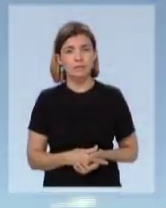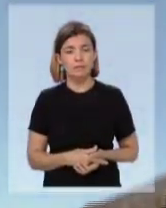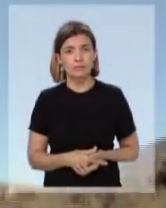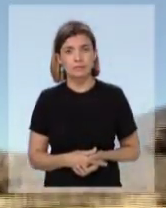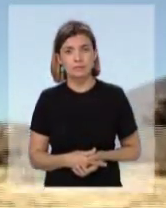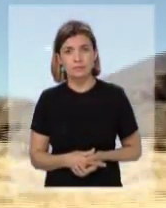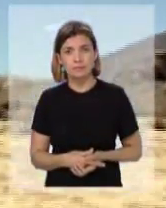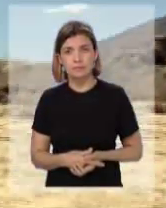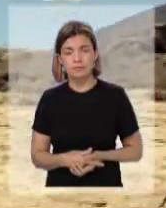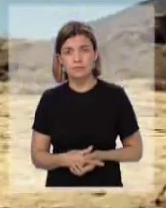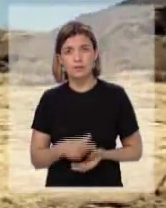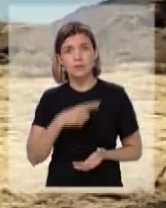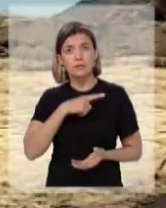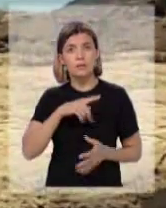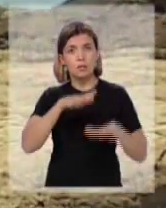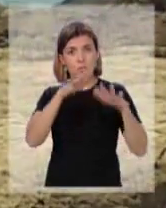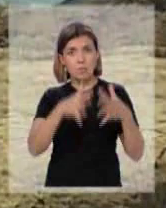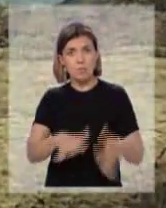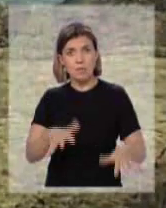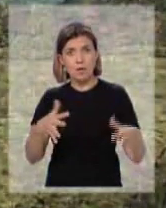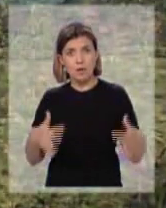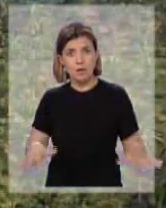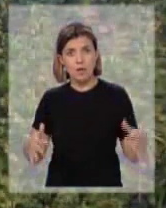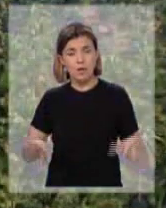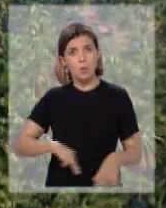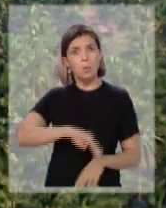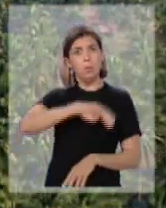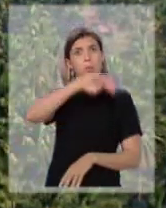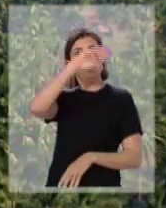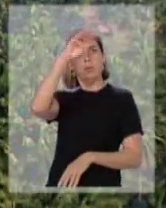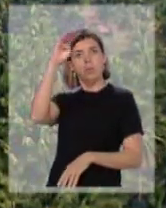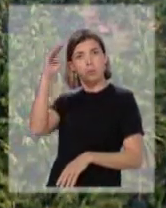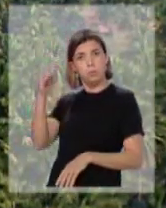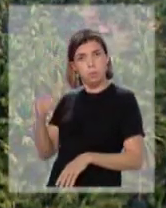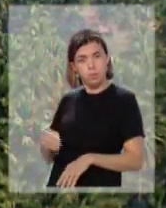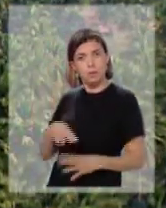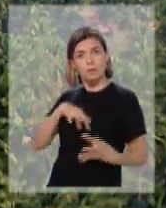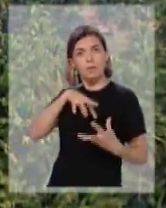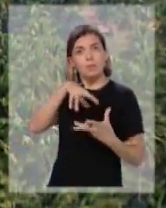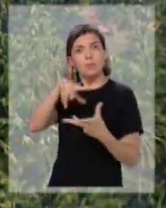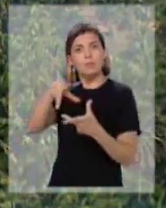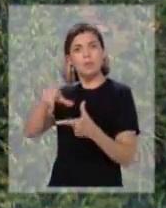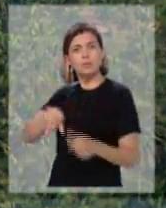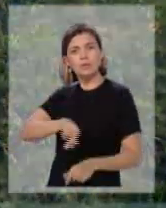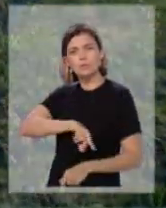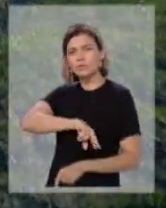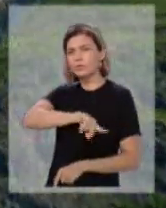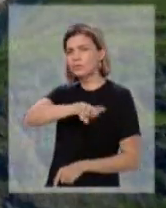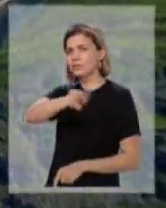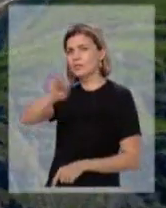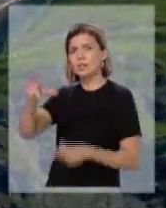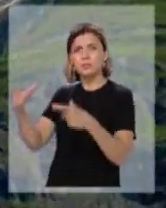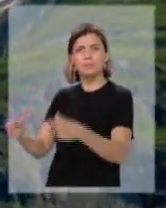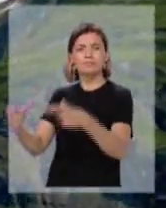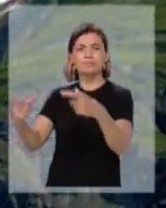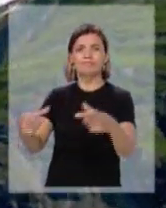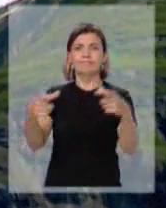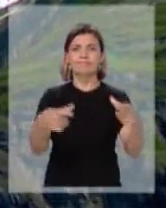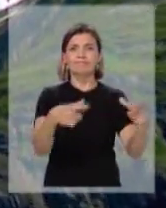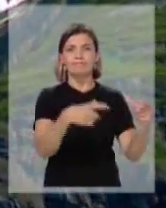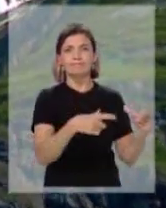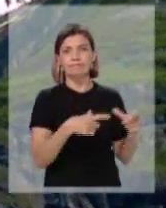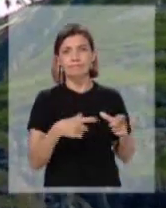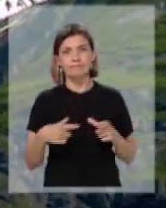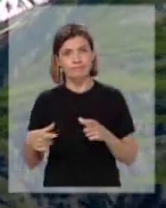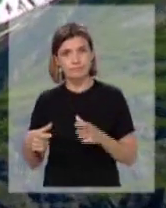calor de rachar nos trópicos. Do nível do mar ao topo dos montes mais altos, a Terra apresenta os mais